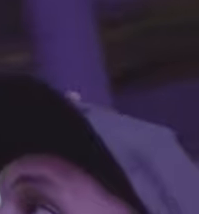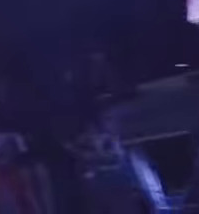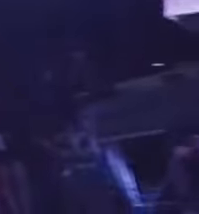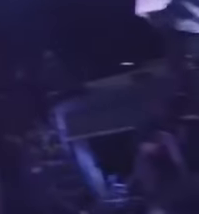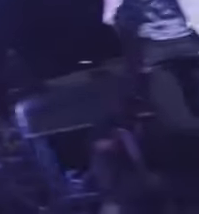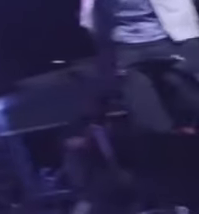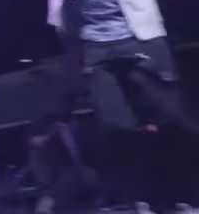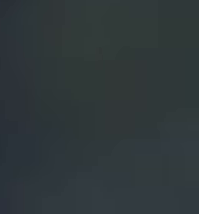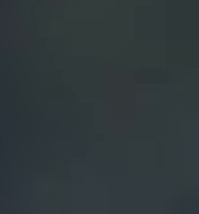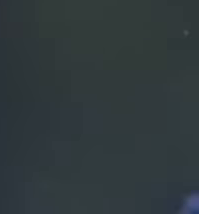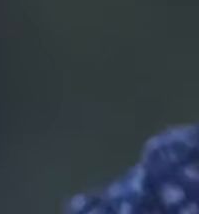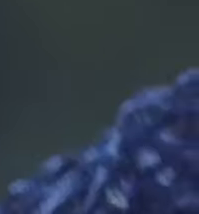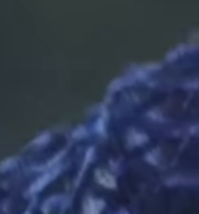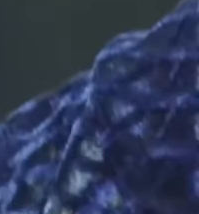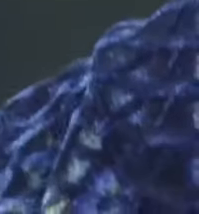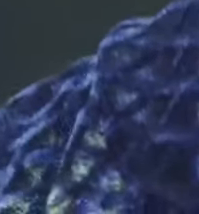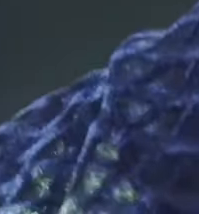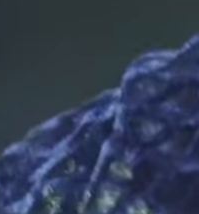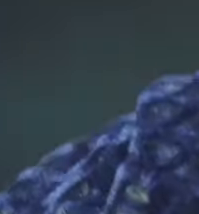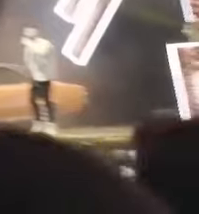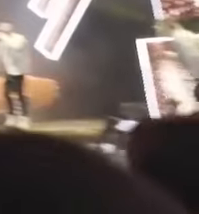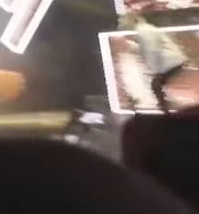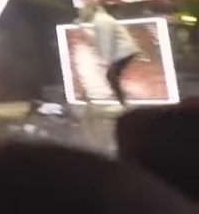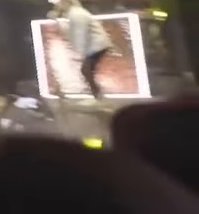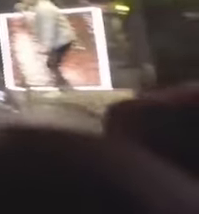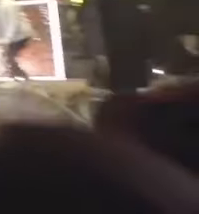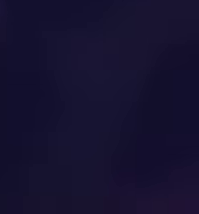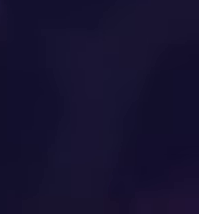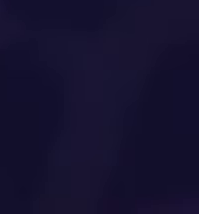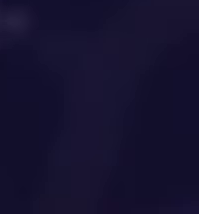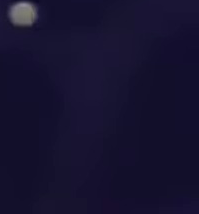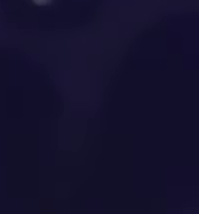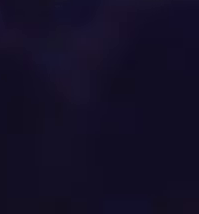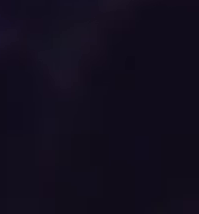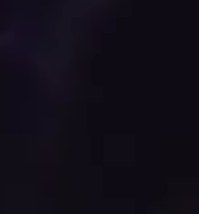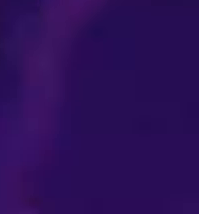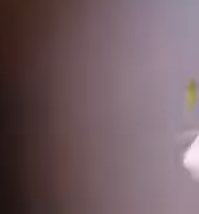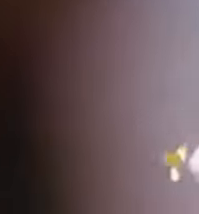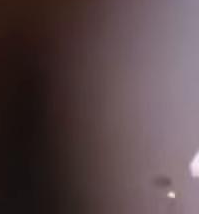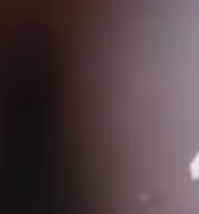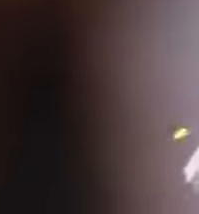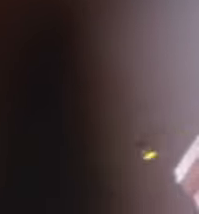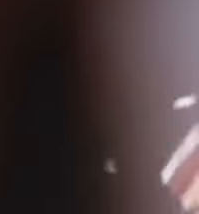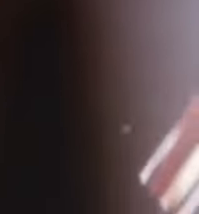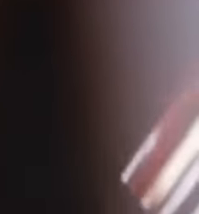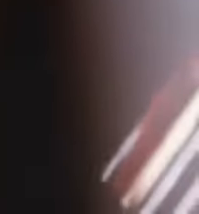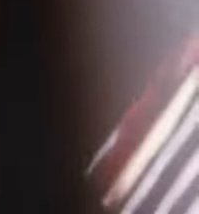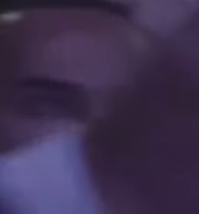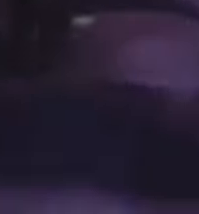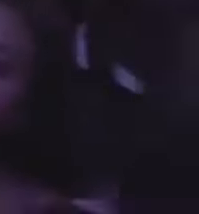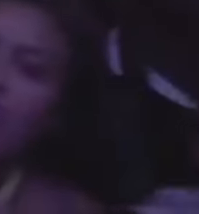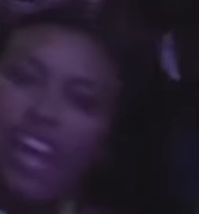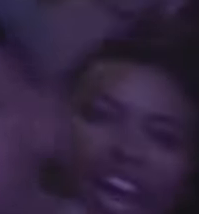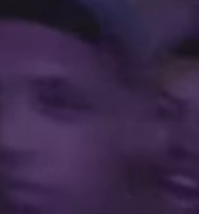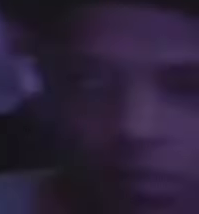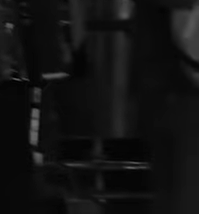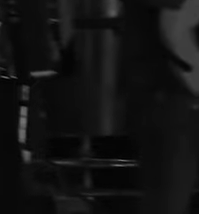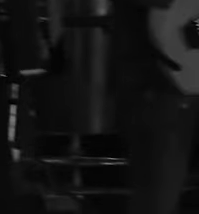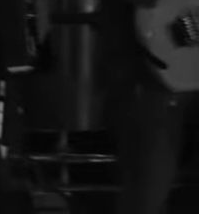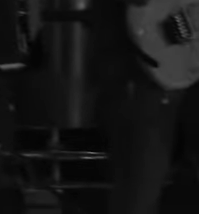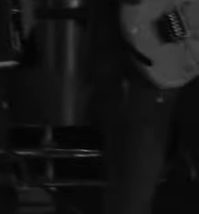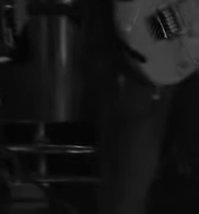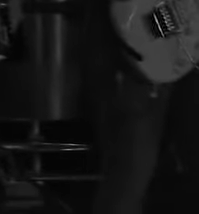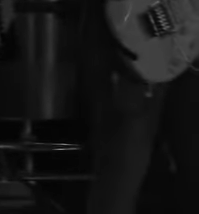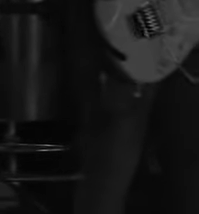música, quando você faz ela verdadeiramente, quando o sentimento é verdadeiro, ela é imortal, mano. Quando você faz um som, ele é eterno, você morre e ele fica.